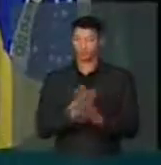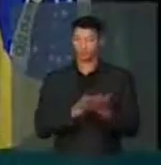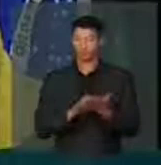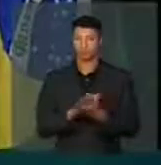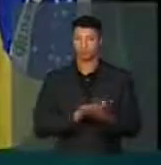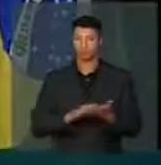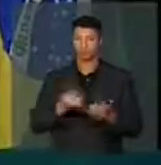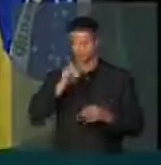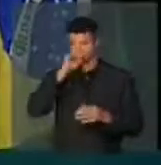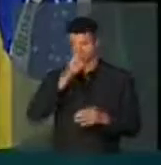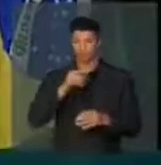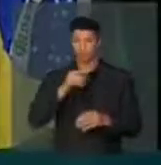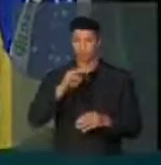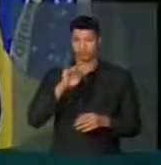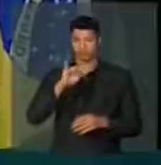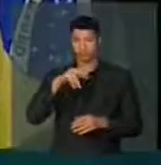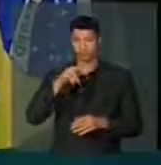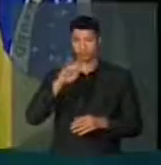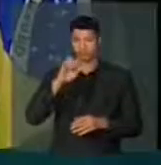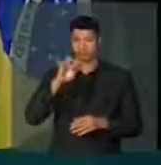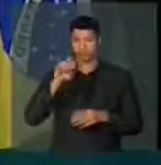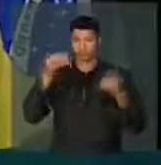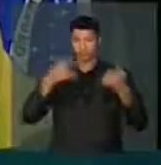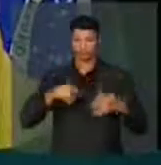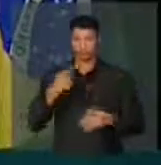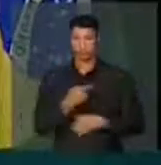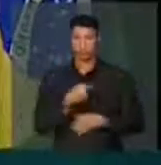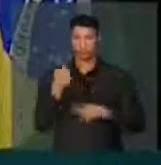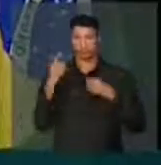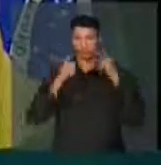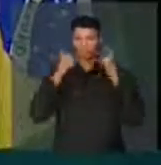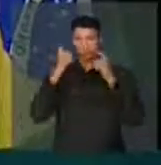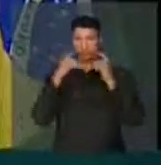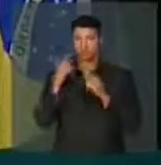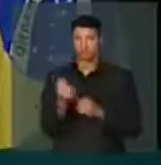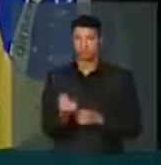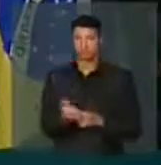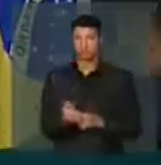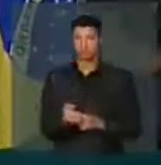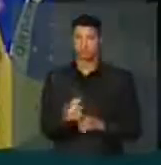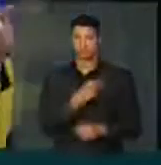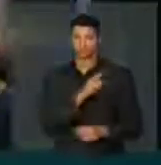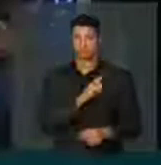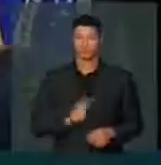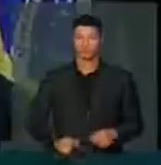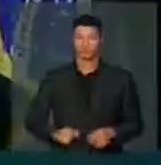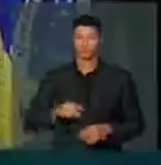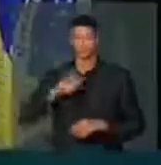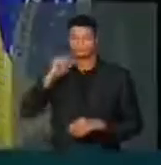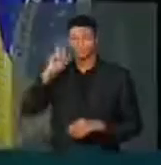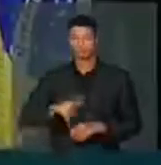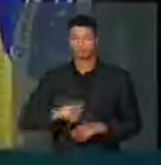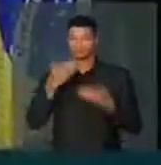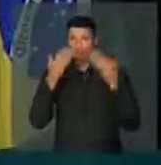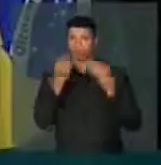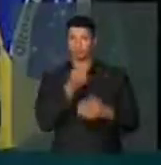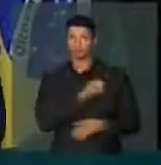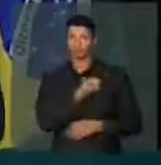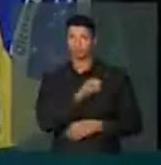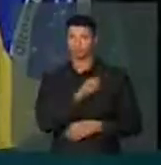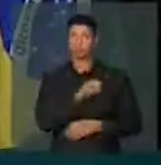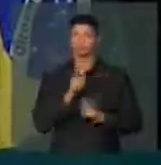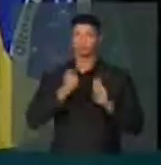de aumento de impostos, que relata a nossa preocupação de um governo que toda vez que apresenta números